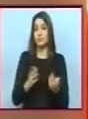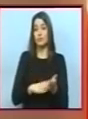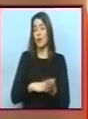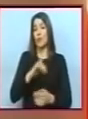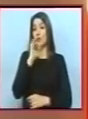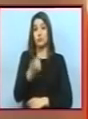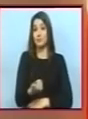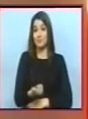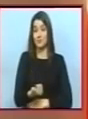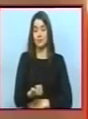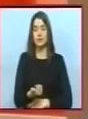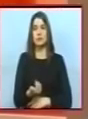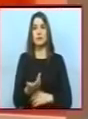não é?